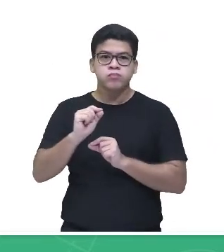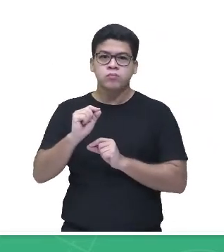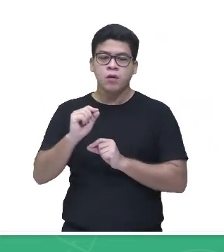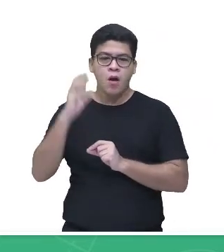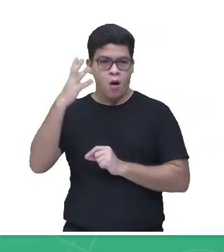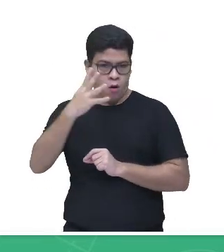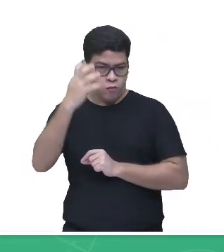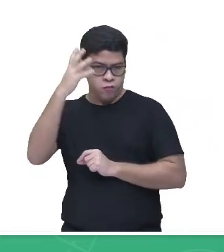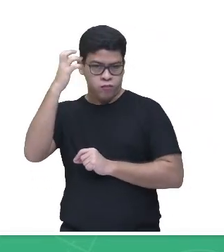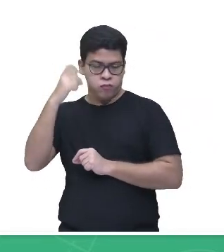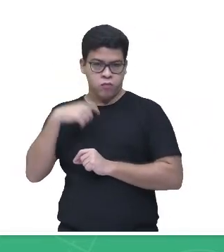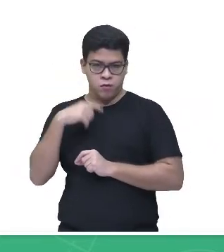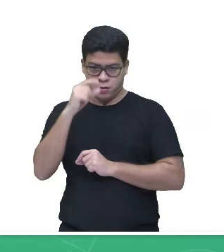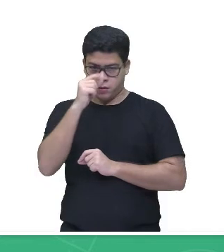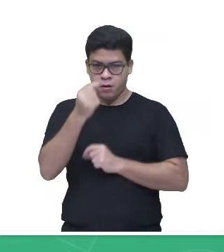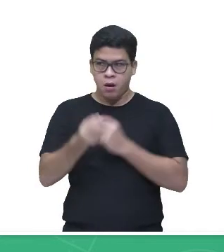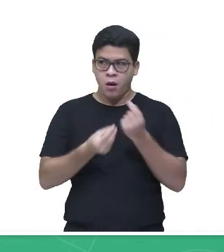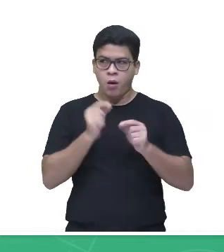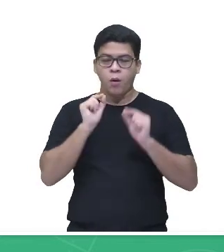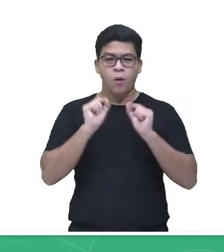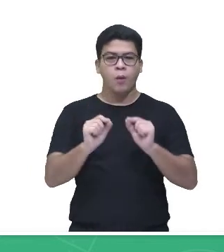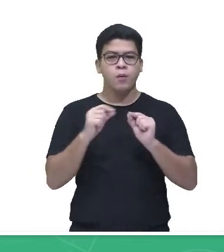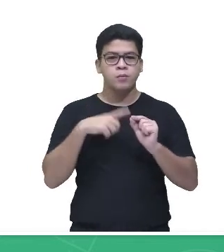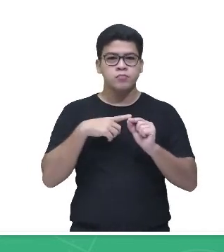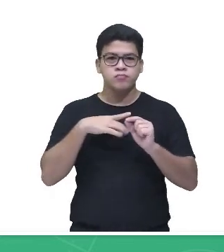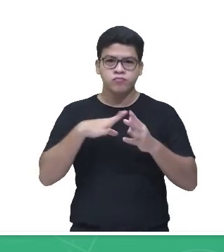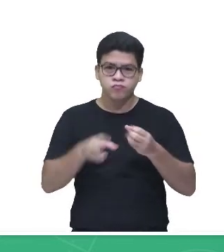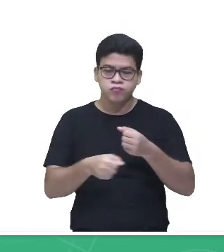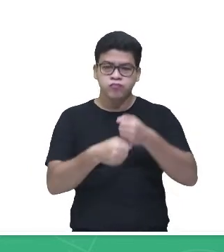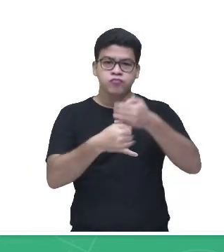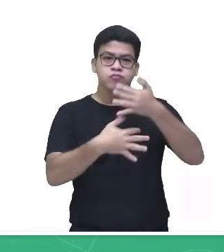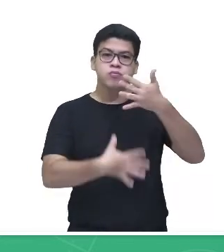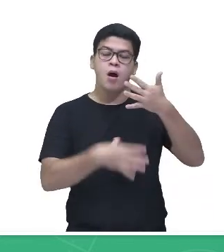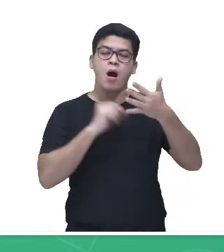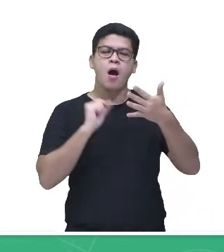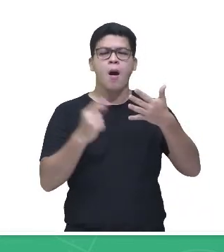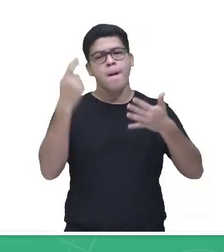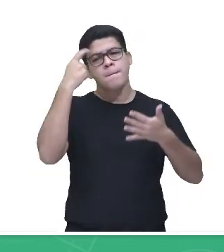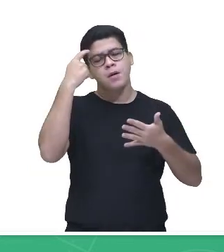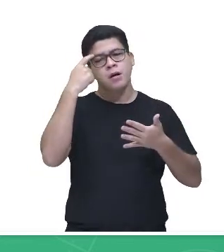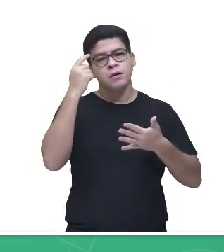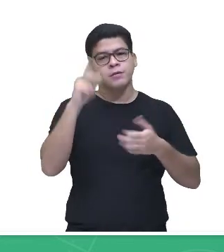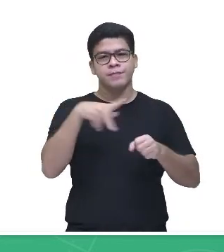eu espero que vocês possam também contribuir acrescentando aí no chat a resposta, tá bom? Até